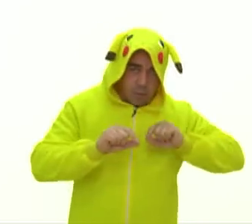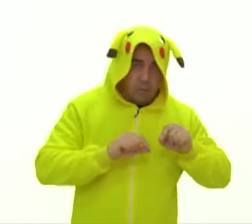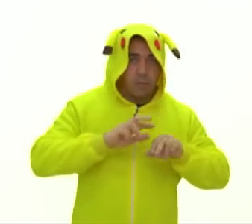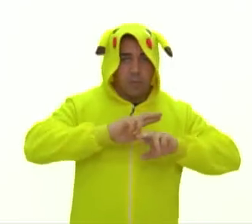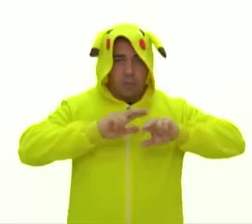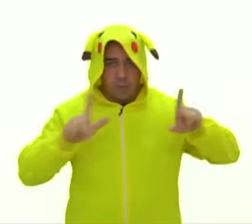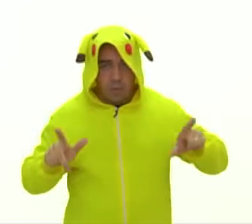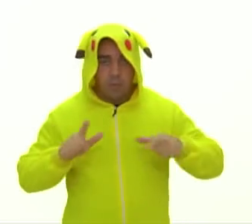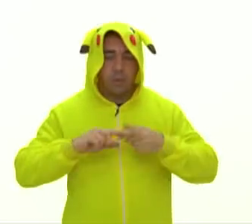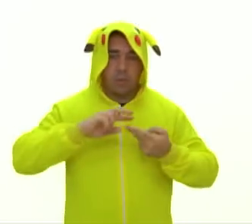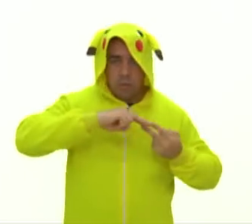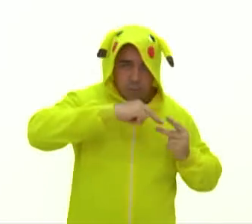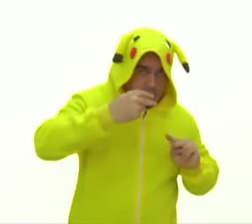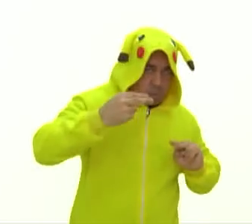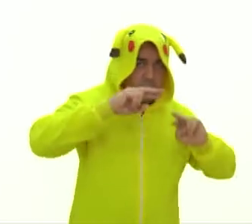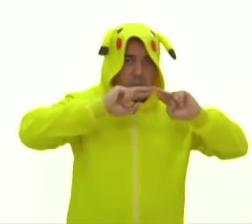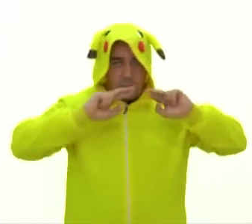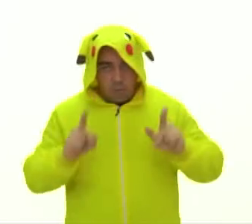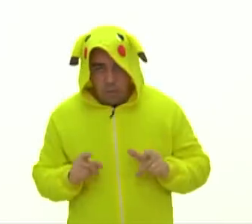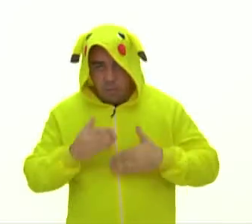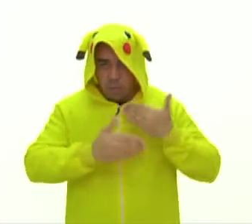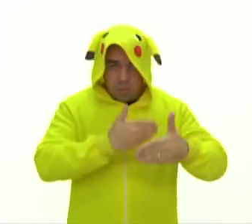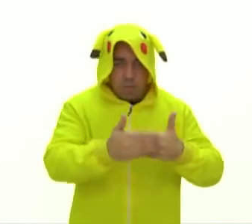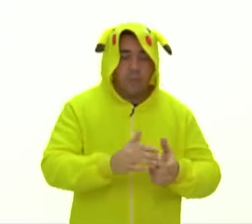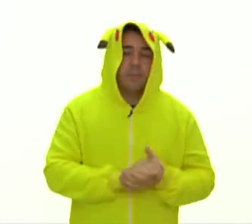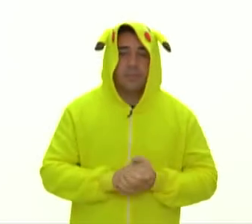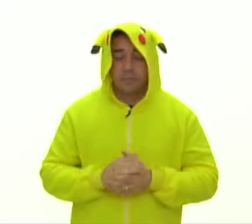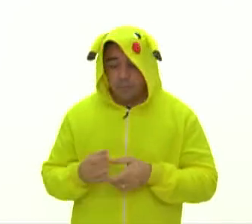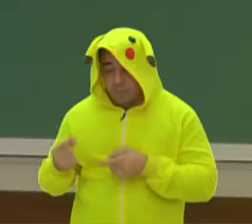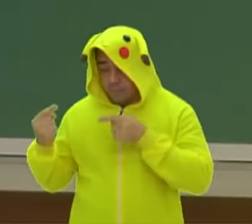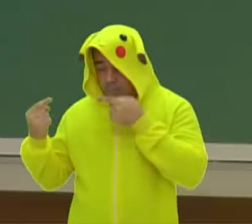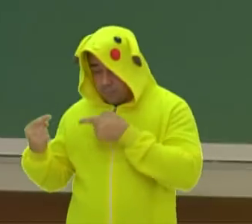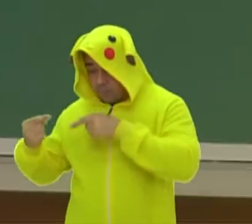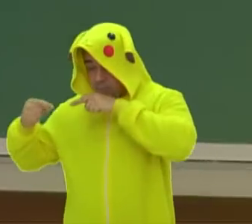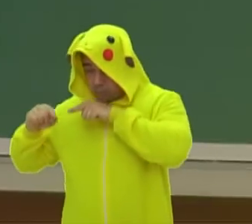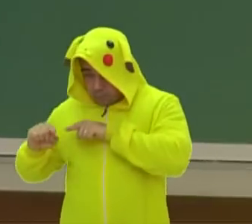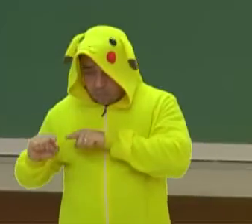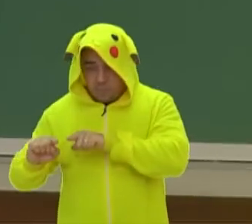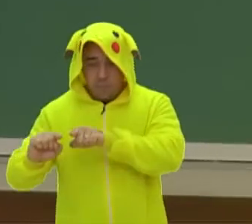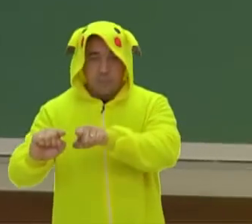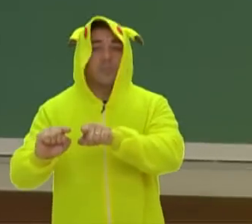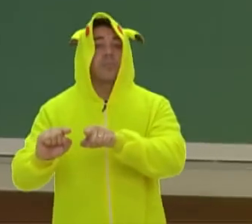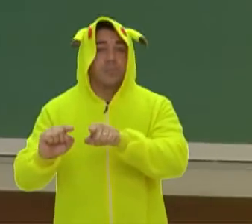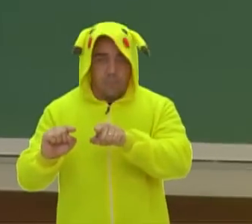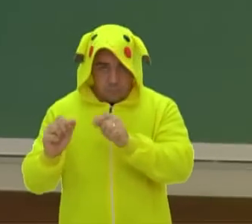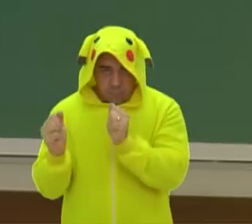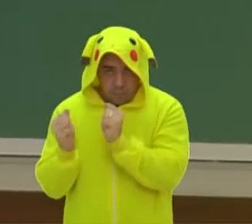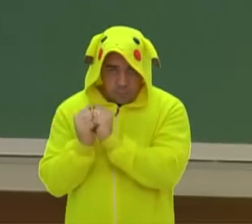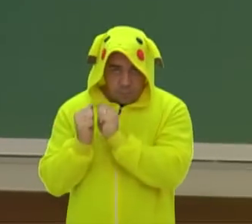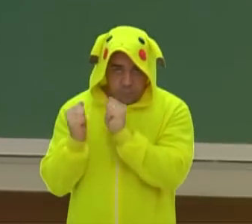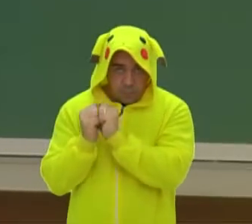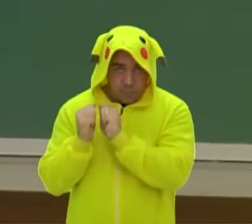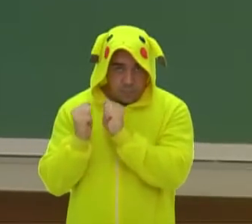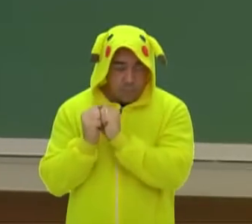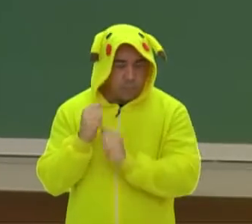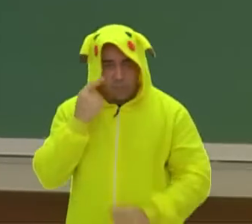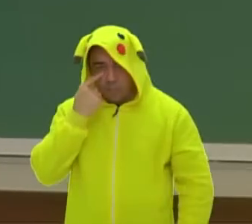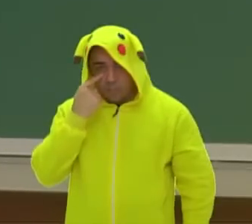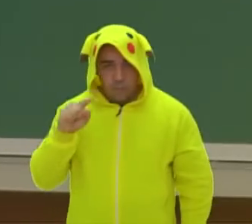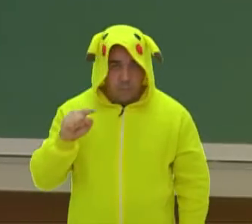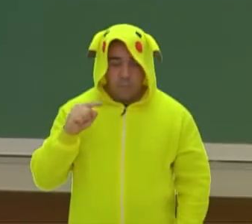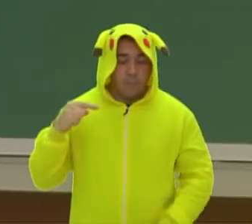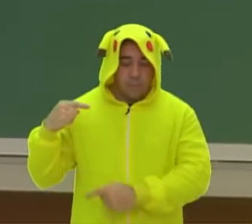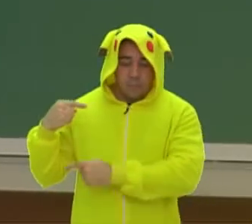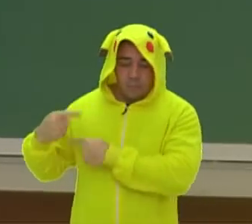diferente, mutação diferente, um monte de coisa diferente. Já se a gente for ver lá, o processo de